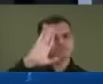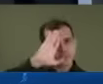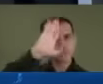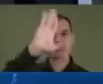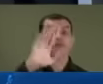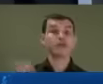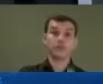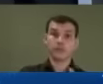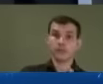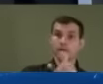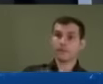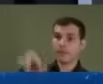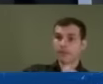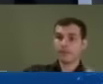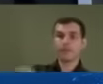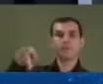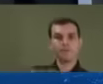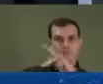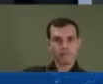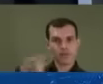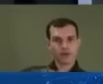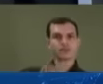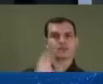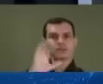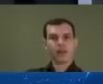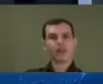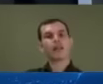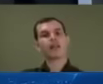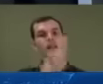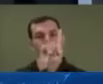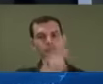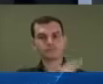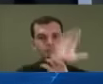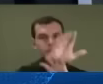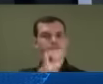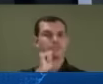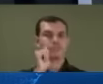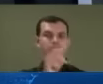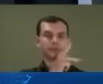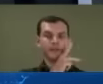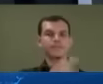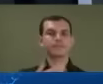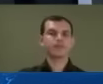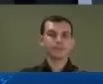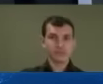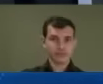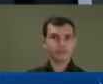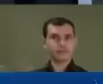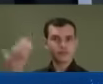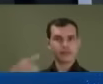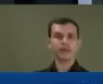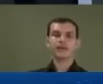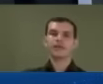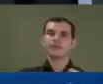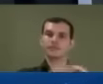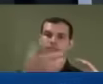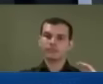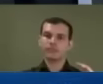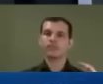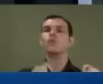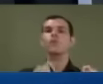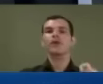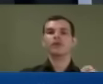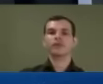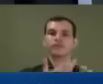dos cidadãos e cidadãs do Amapá. Na semana passada, e aí este é o primeiro aspecto, foi detalhado as obras